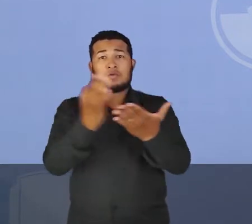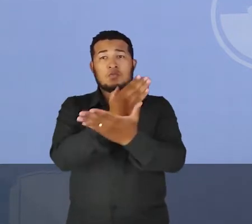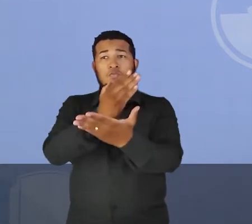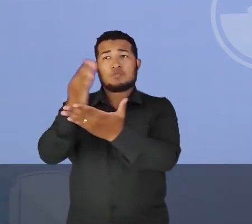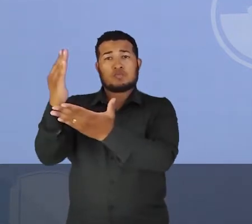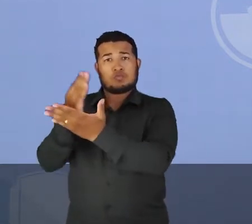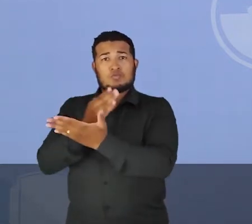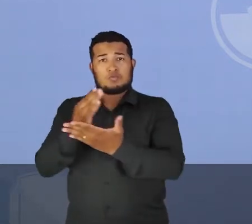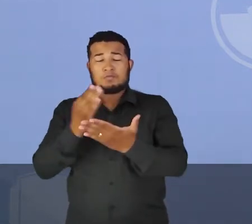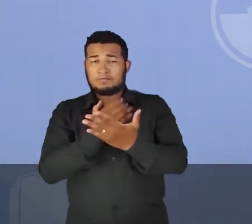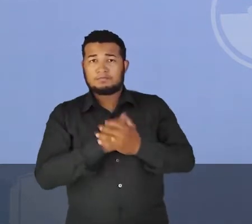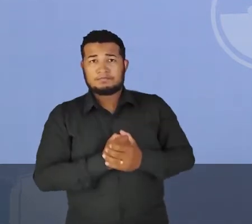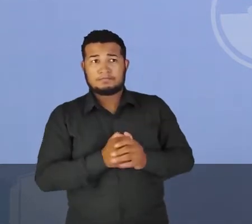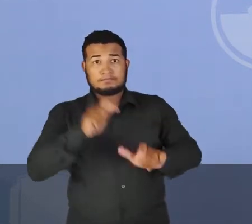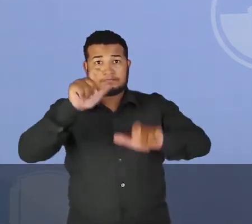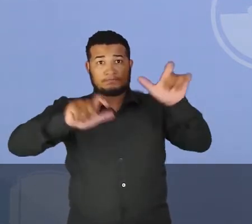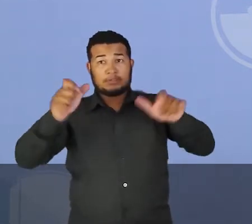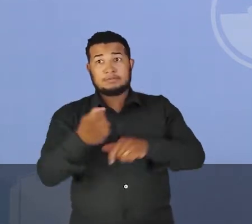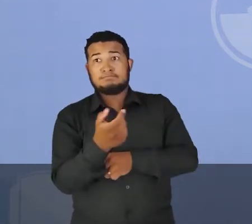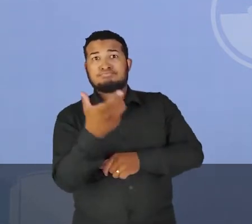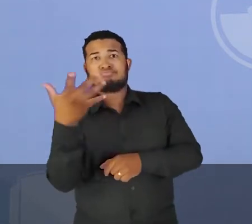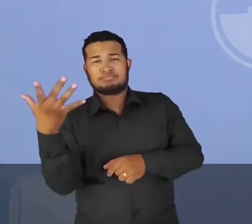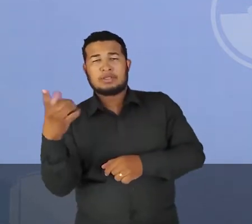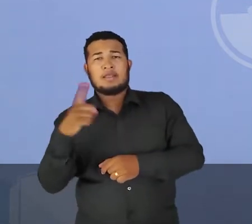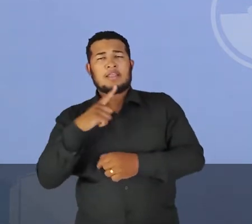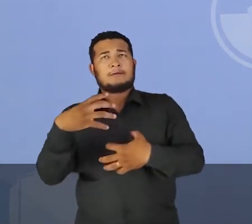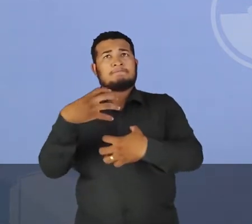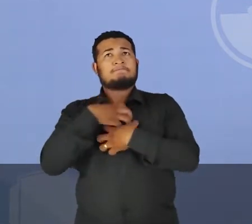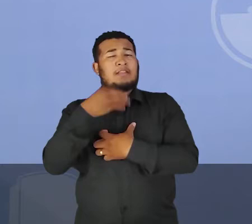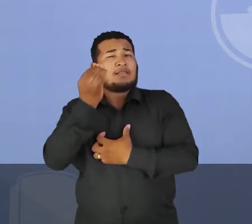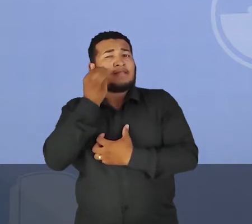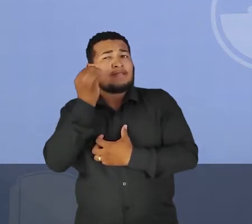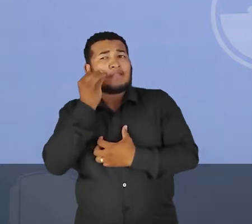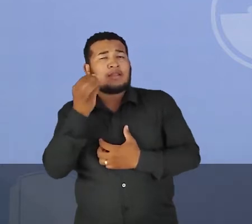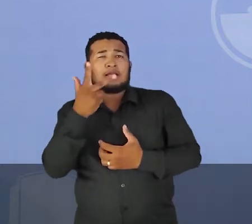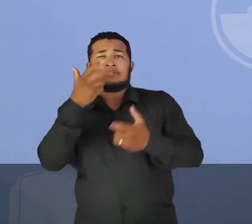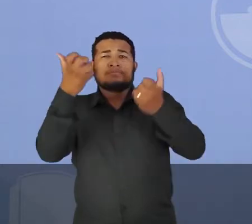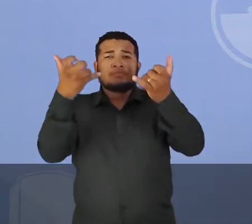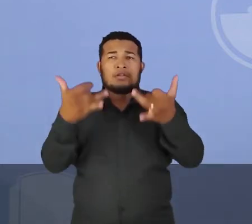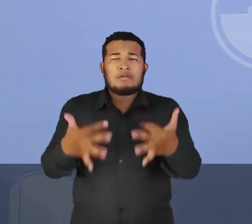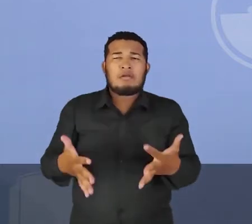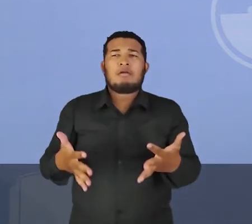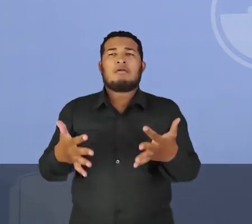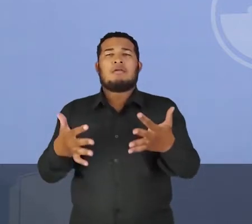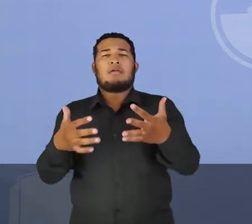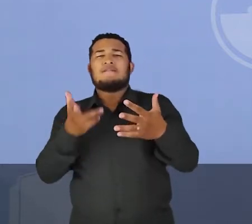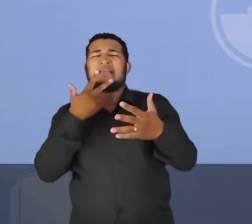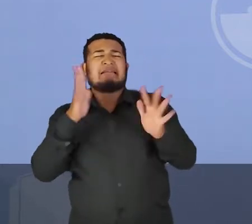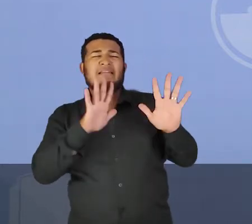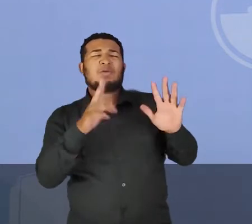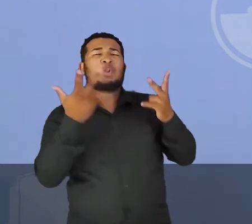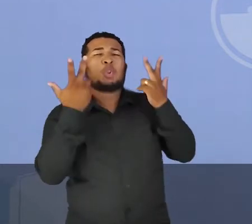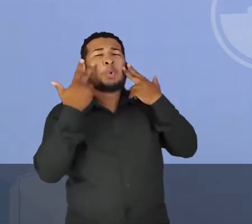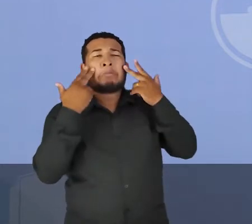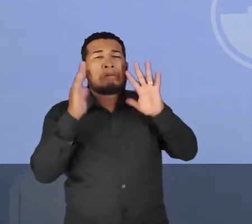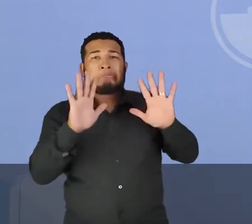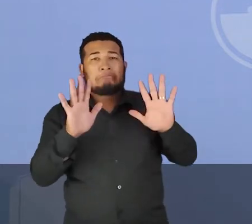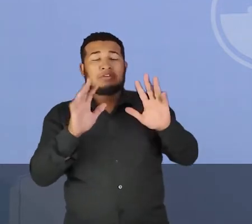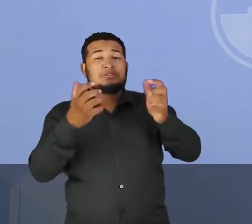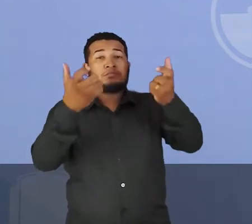E muita gente, pessoal, tenta naturalizar ou justificar essas diferenças dizendo